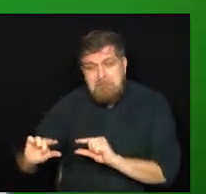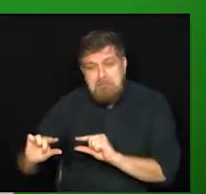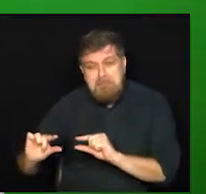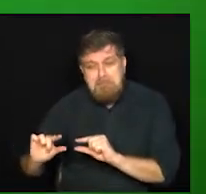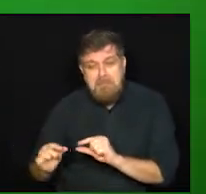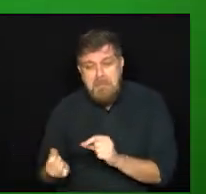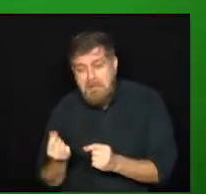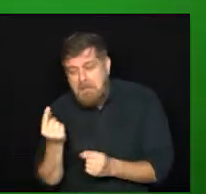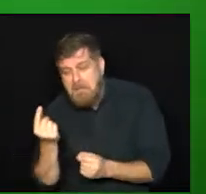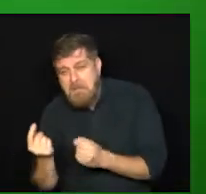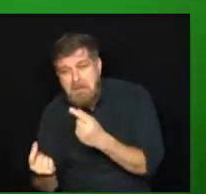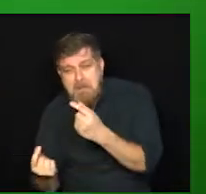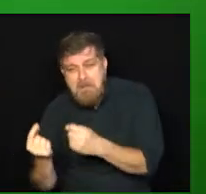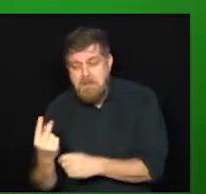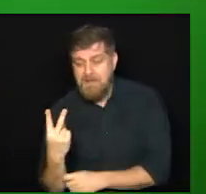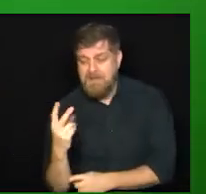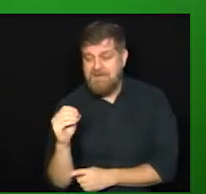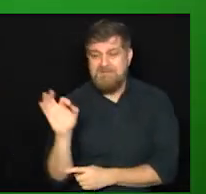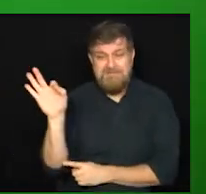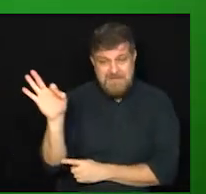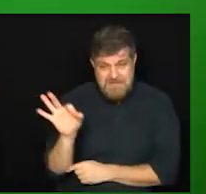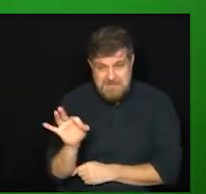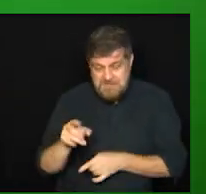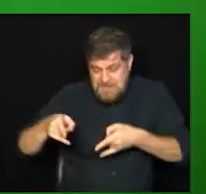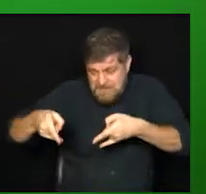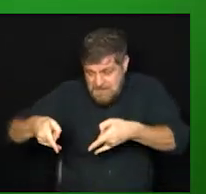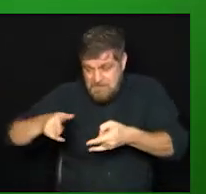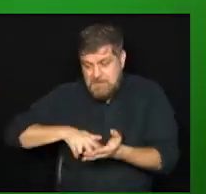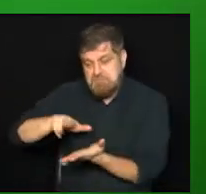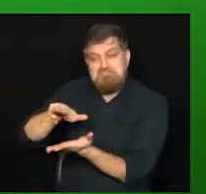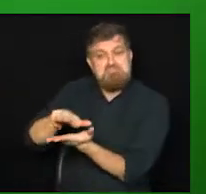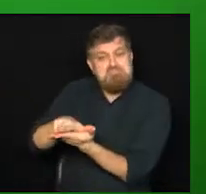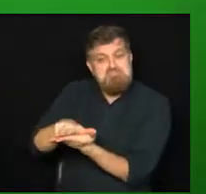hotéis que estão na faixa de 20% de ocupação.